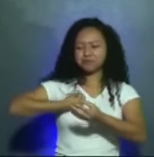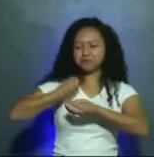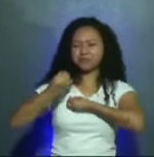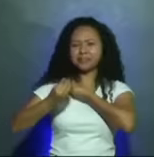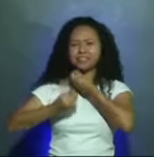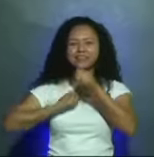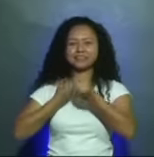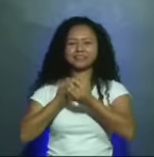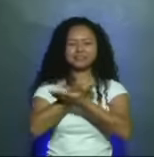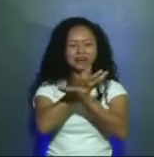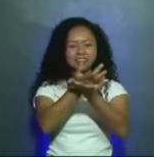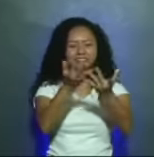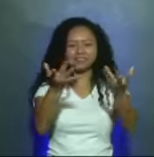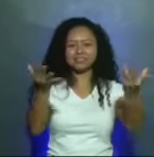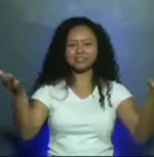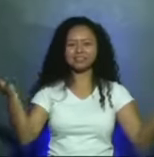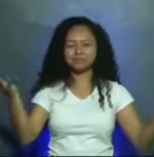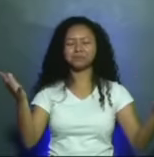em abundância.